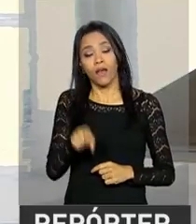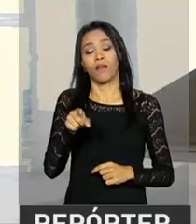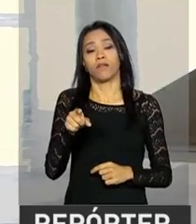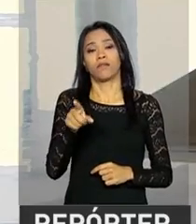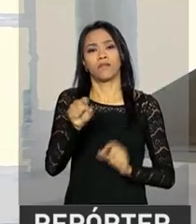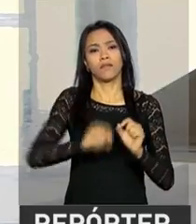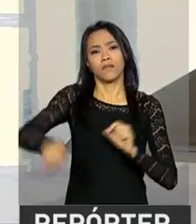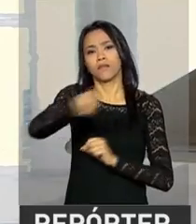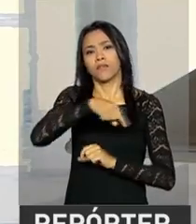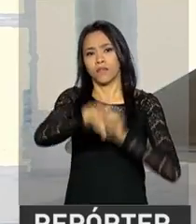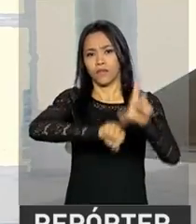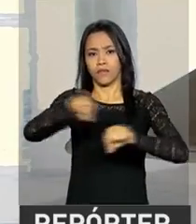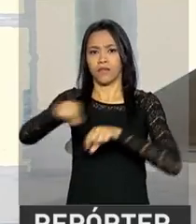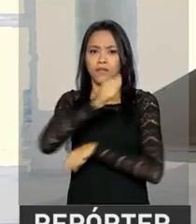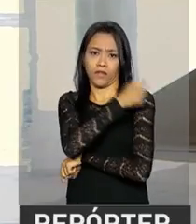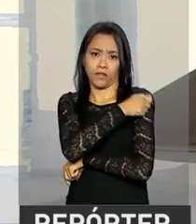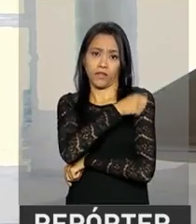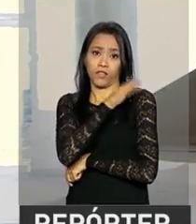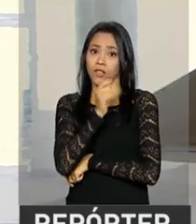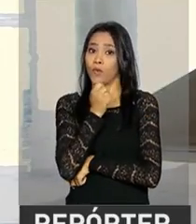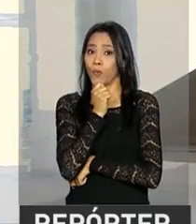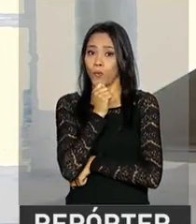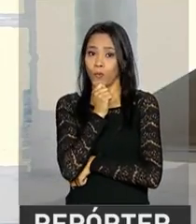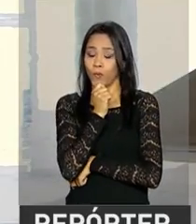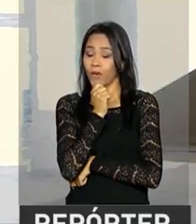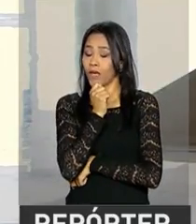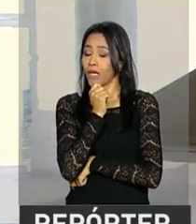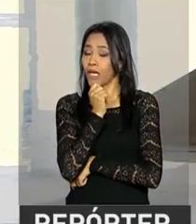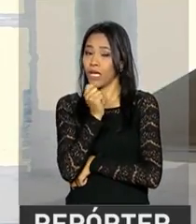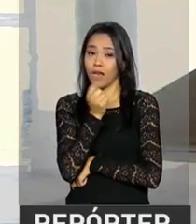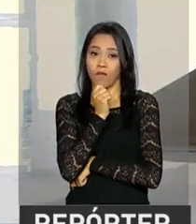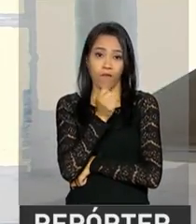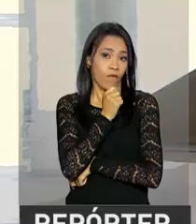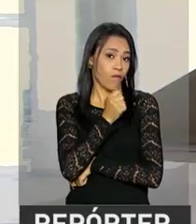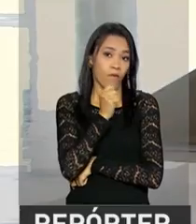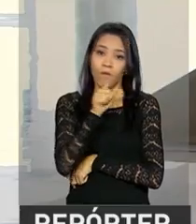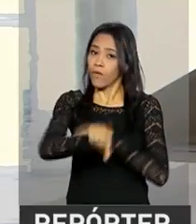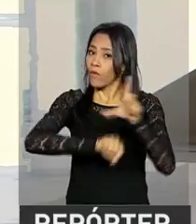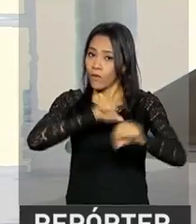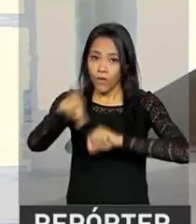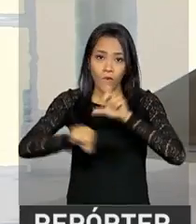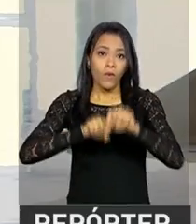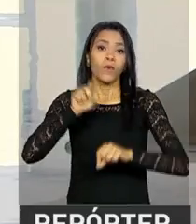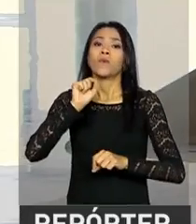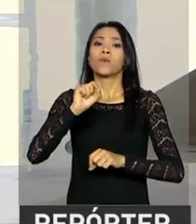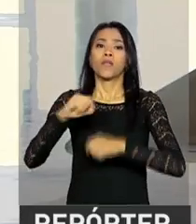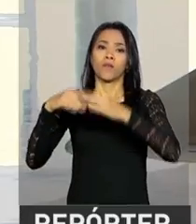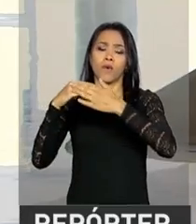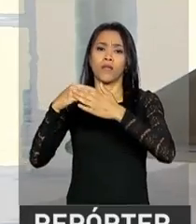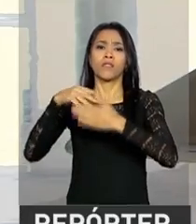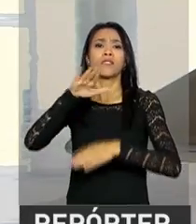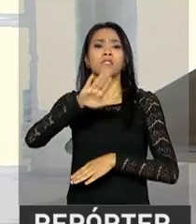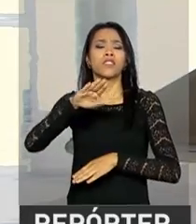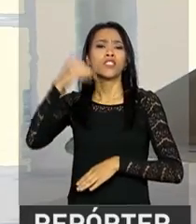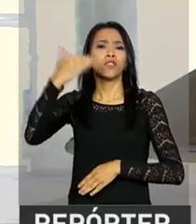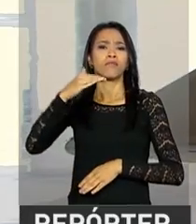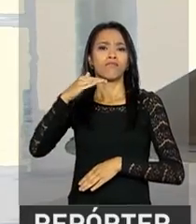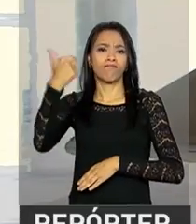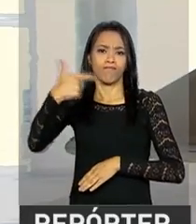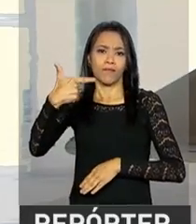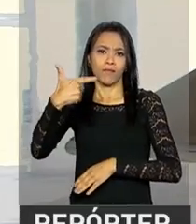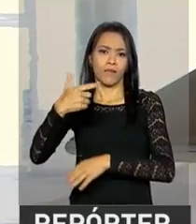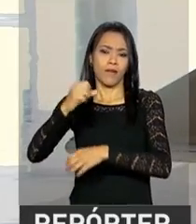estudantes selecionados que não foram selecionados na verdade na prime na chamada regular do cisu o sistema de seleção